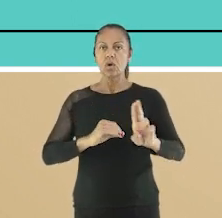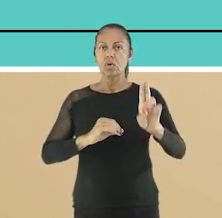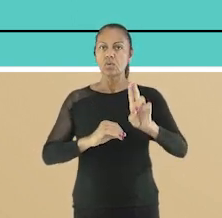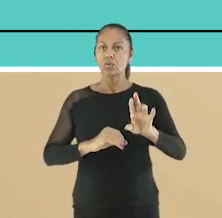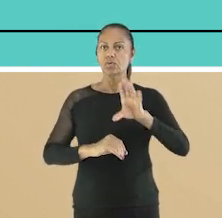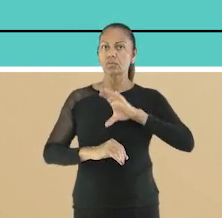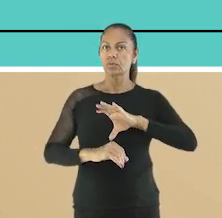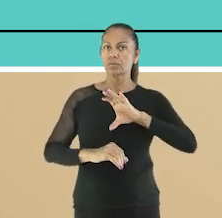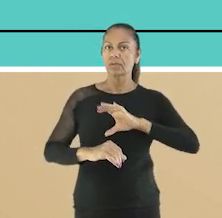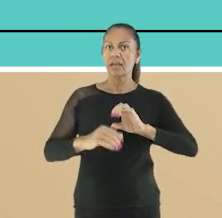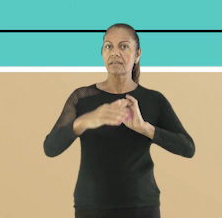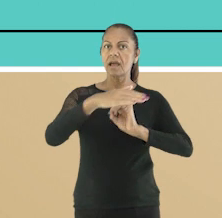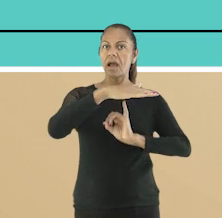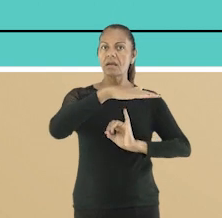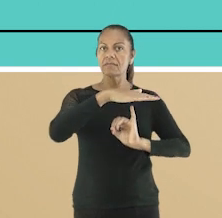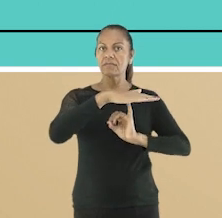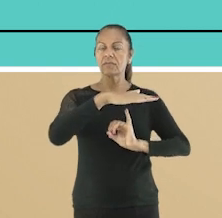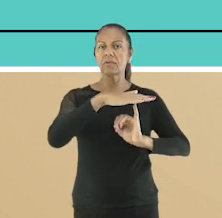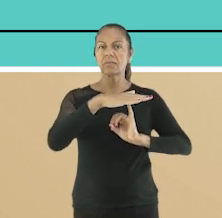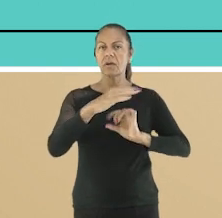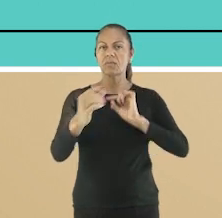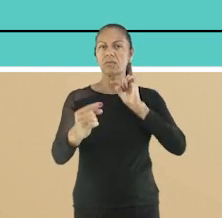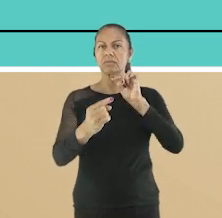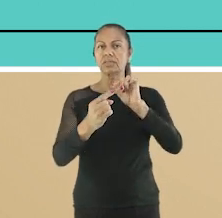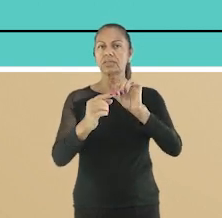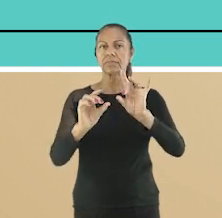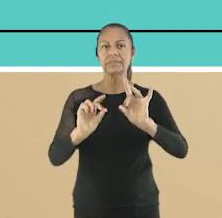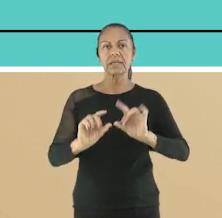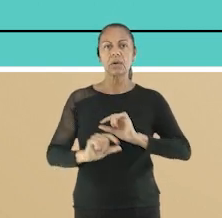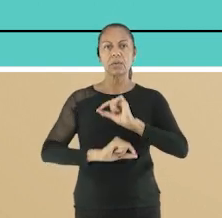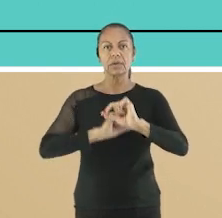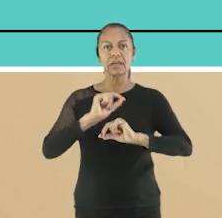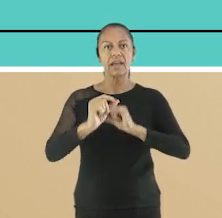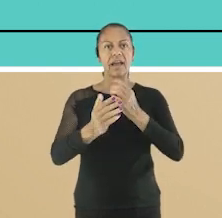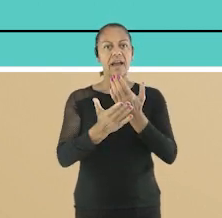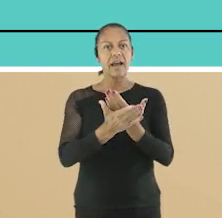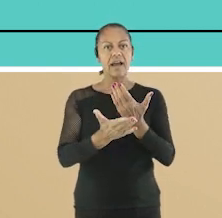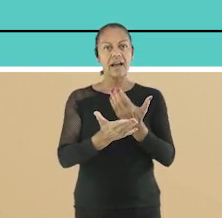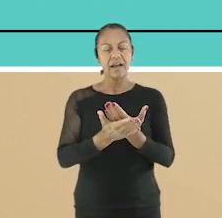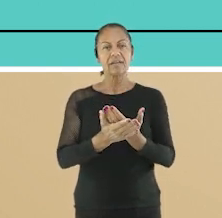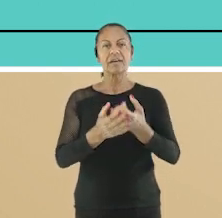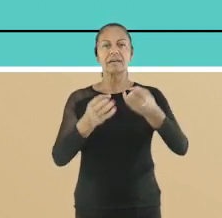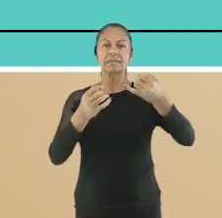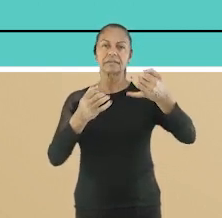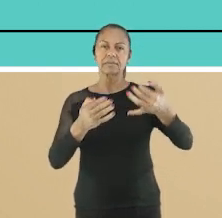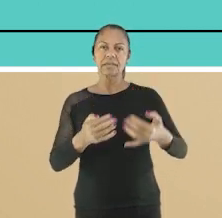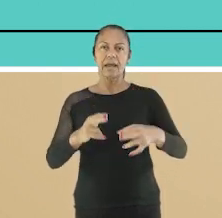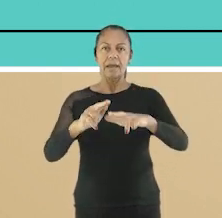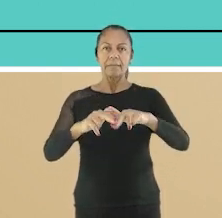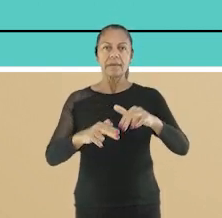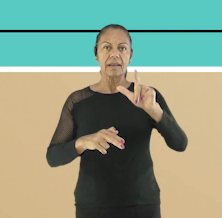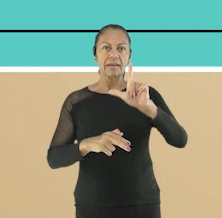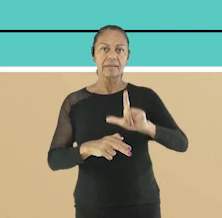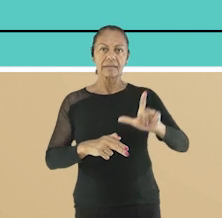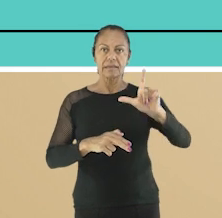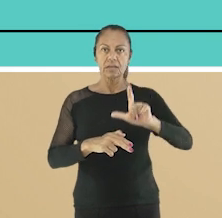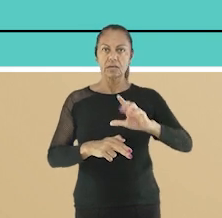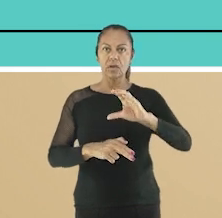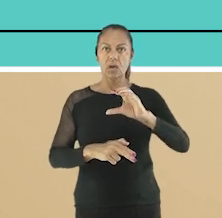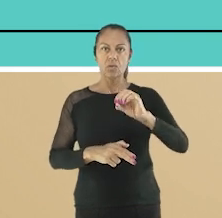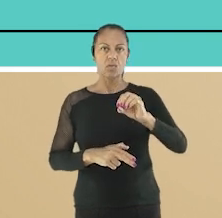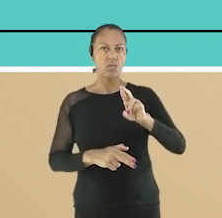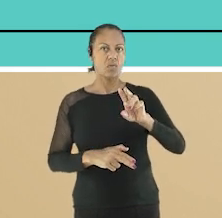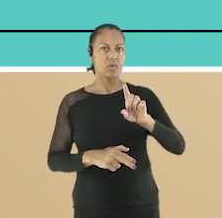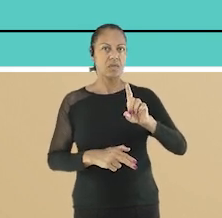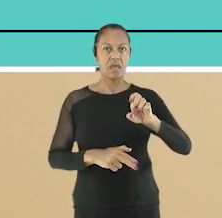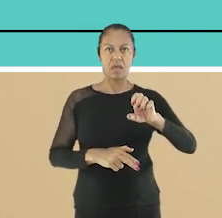brasileiro coloquial. Com objetivos específicos, essa aula busca abordar, por meio da literatura de cordel, as